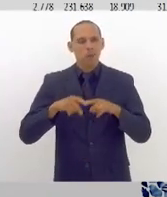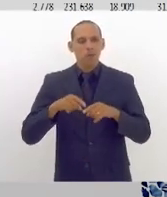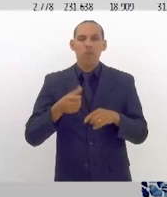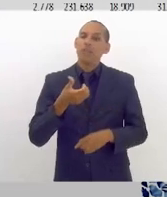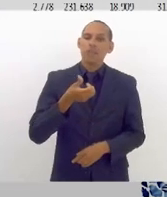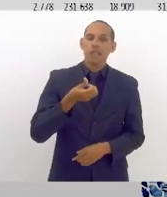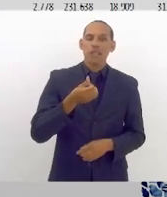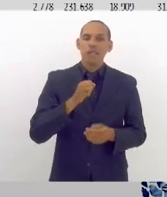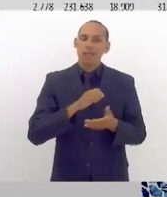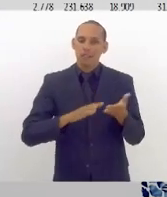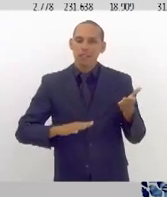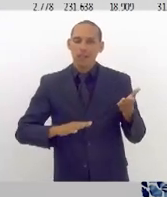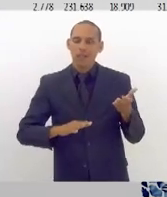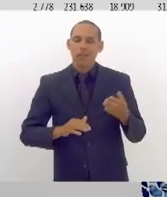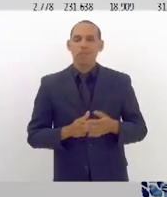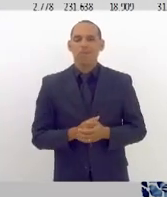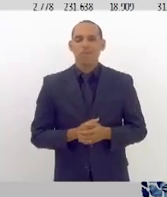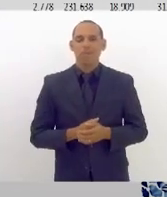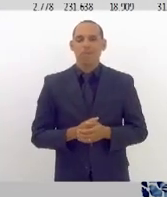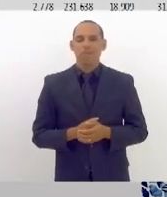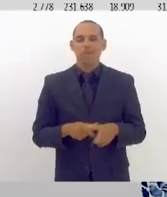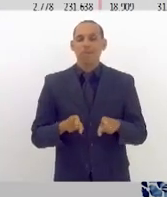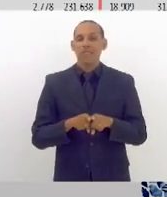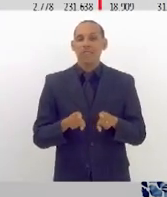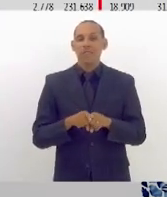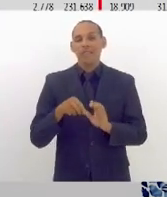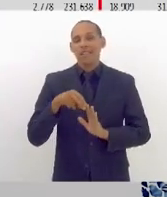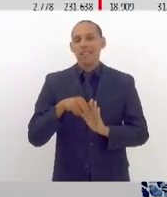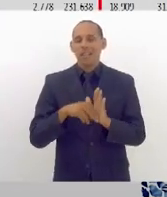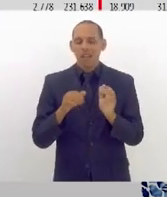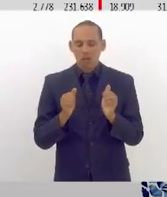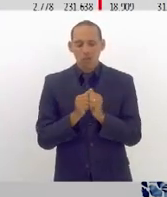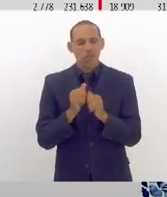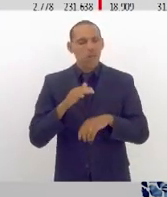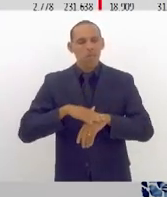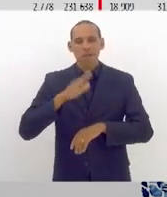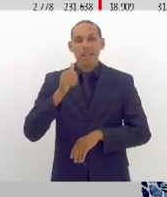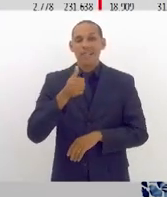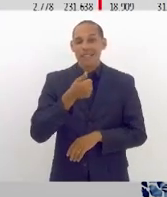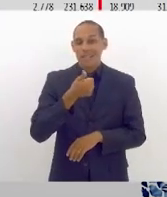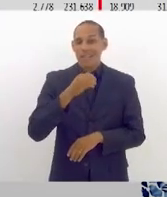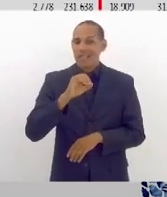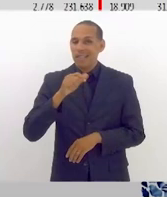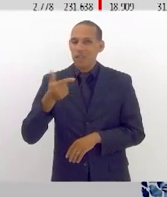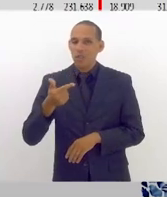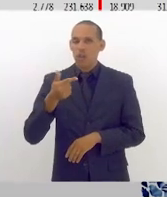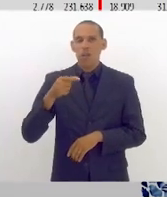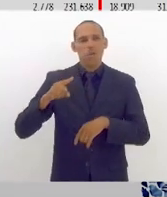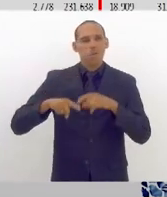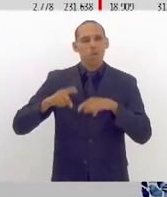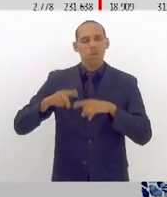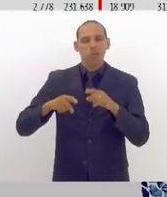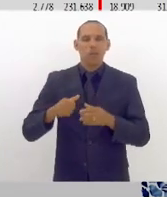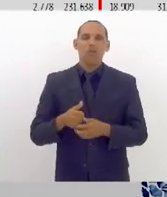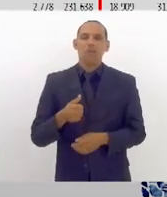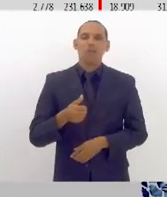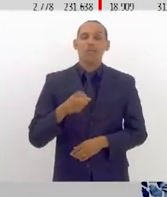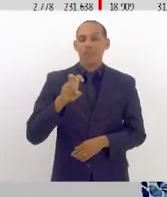atividades e o nível mais desagregado de 102 produtos e